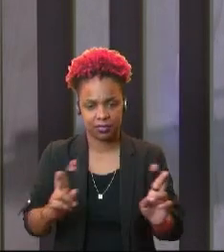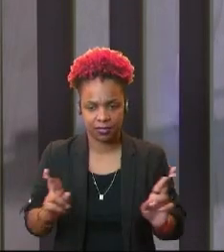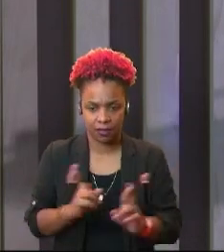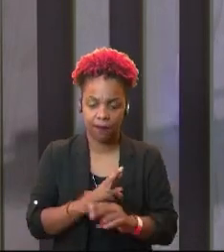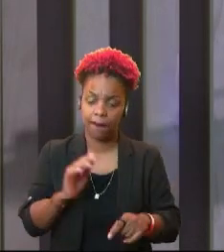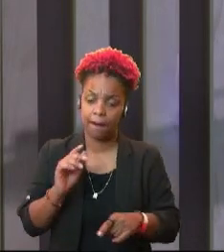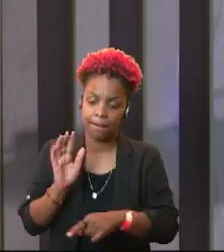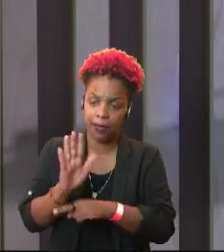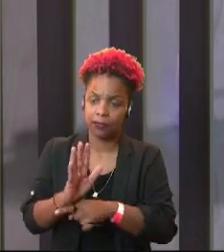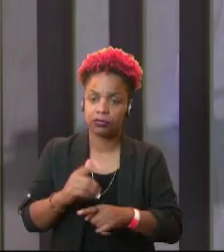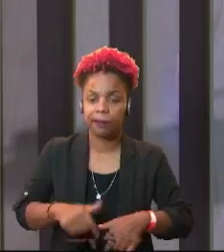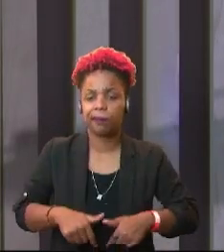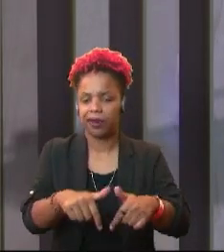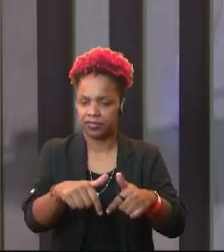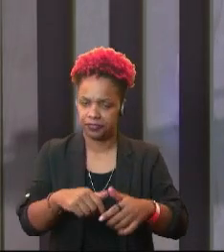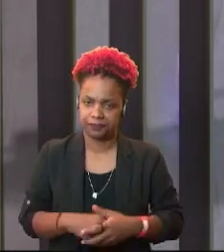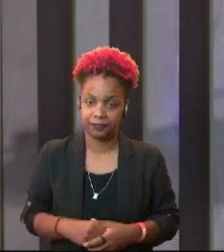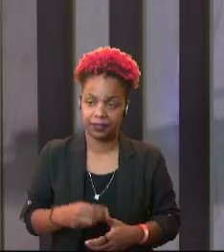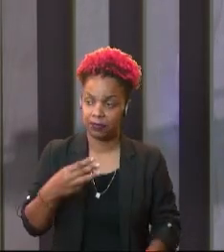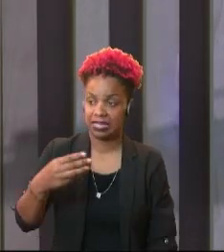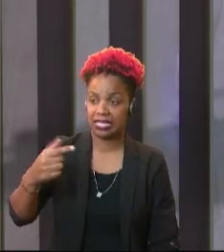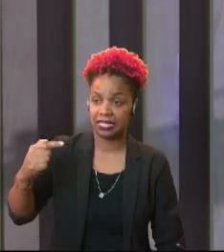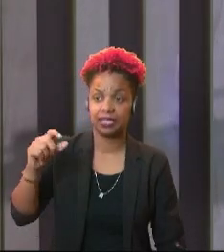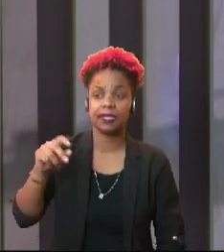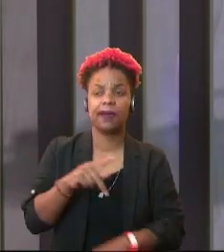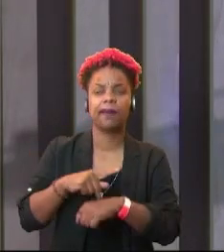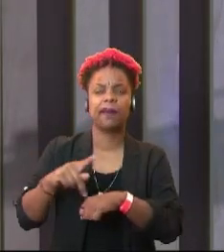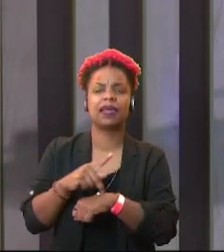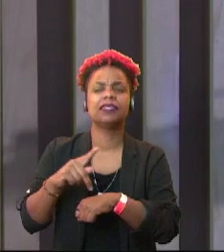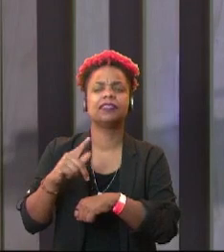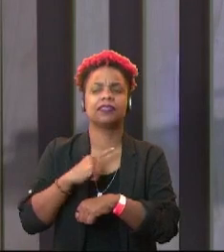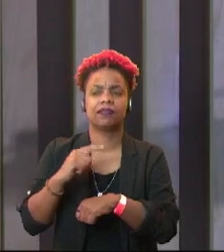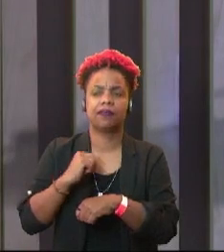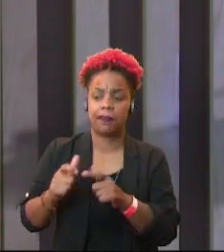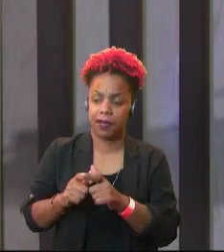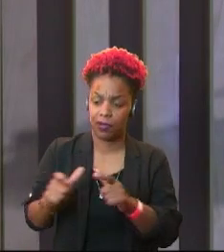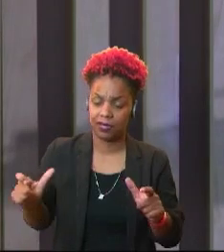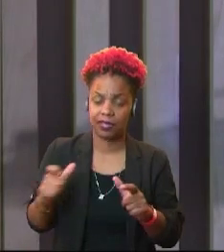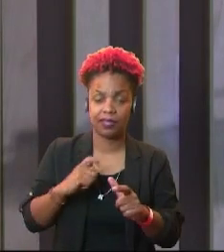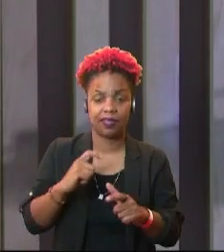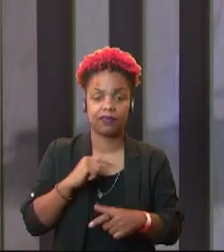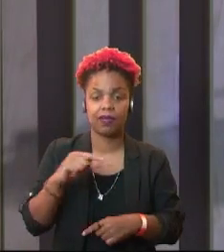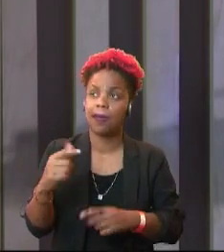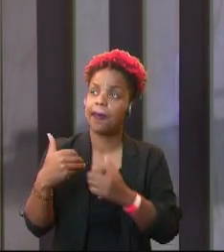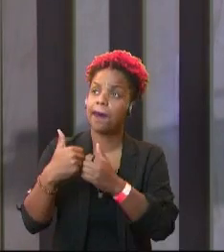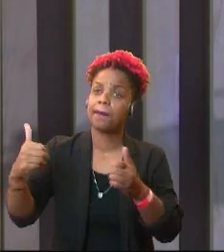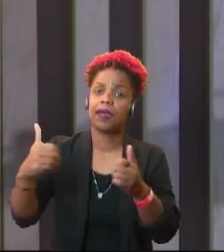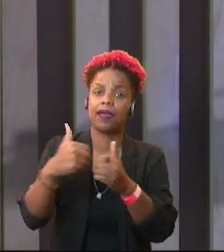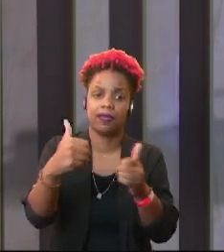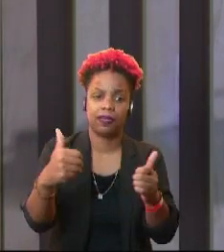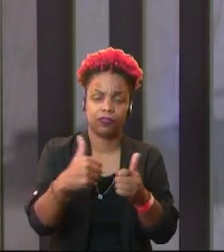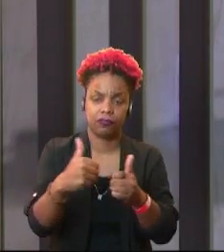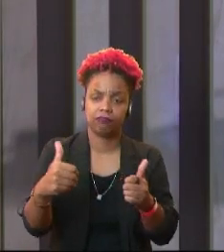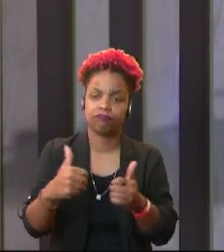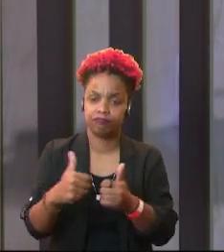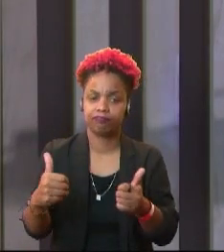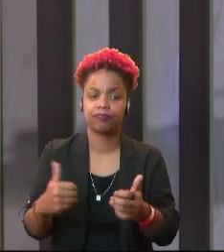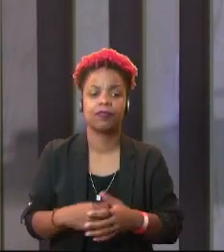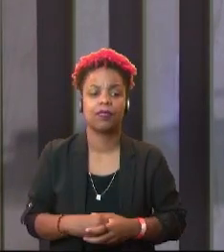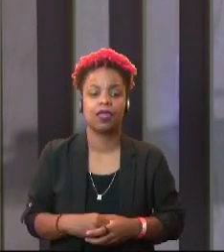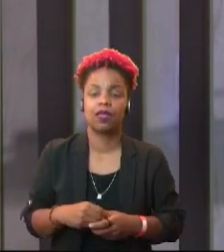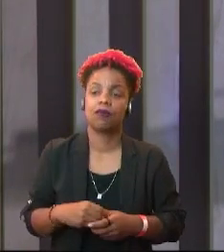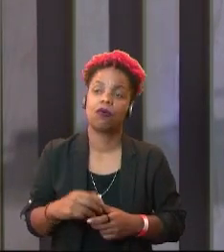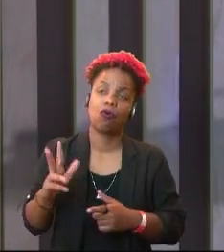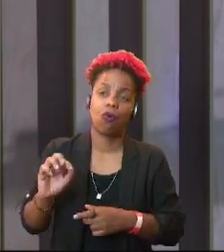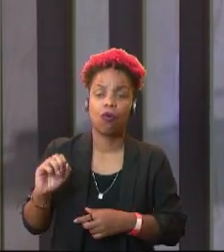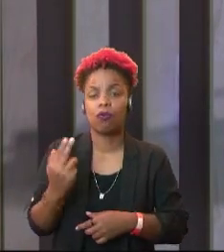também colaboração prática. Então, desses 37 países, a maior parte está na nossa vizinhança, no norte da